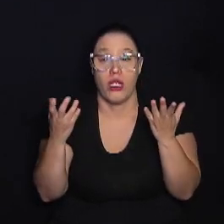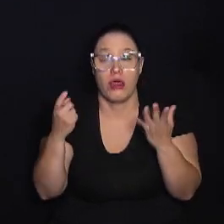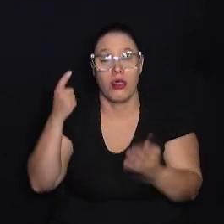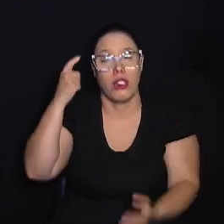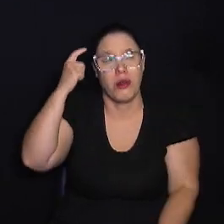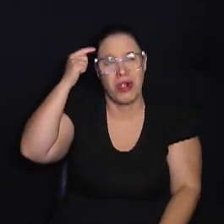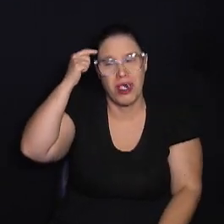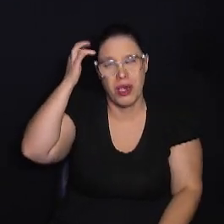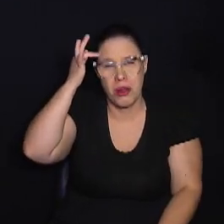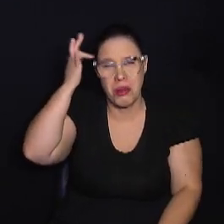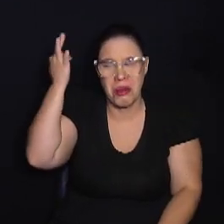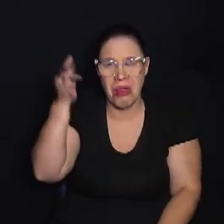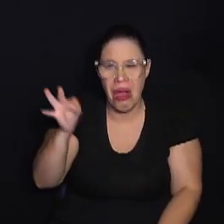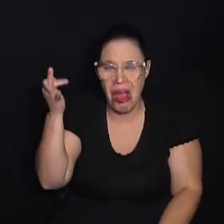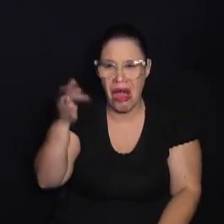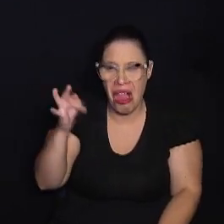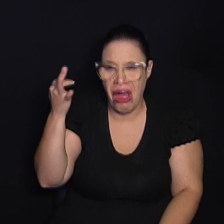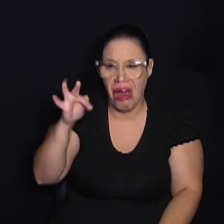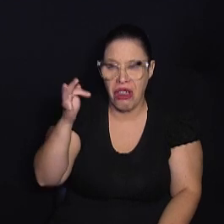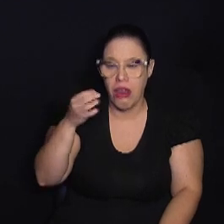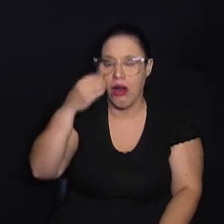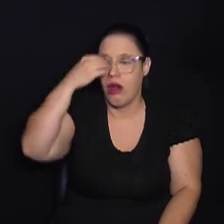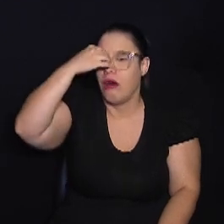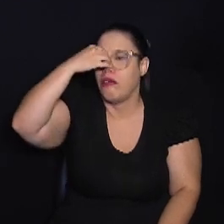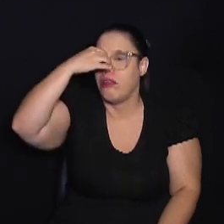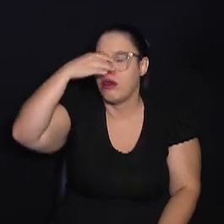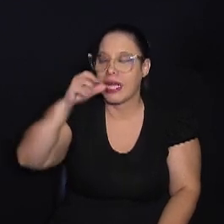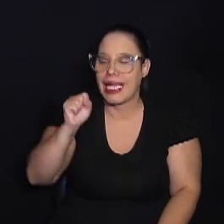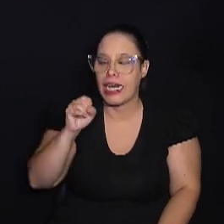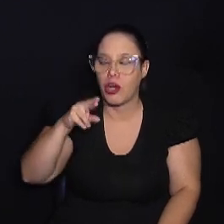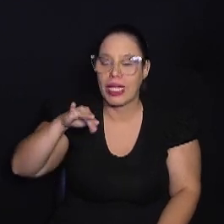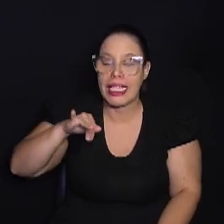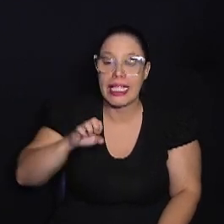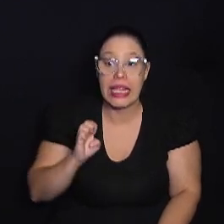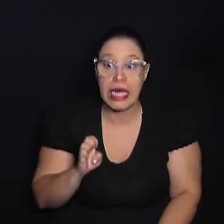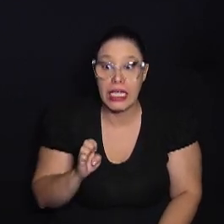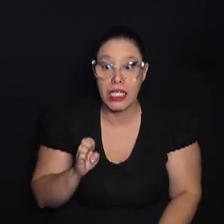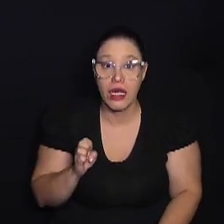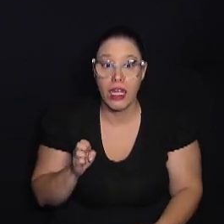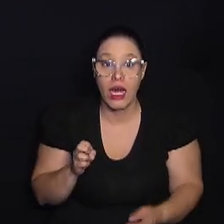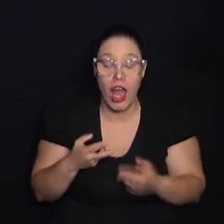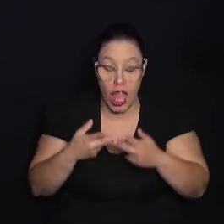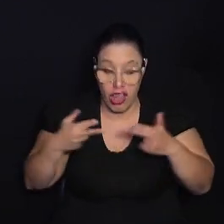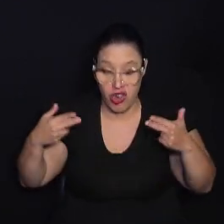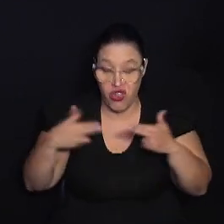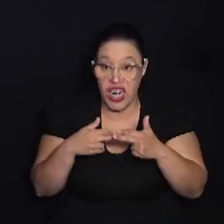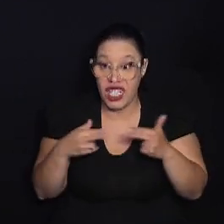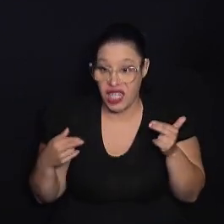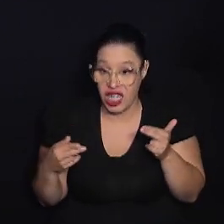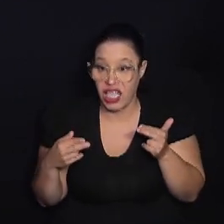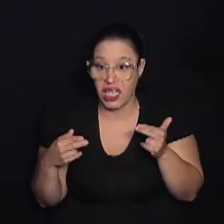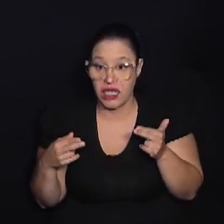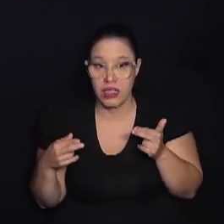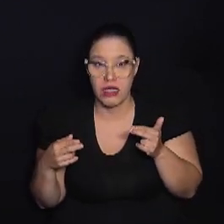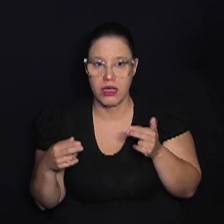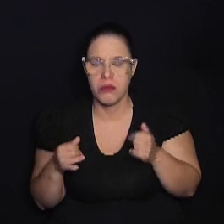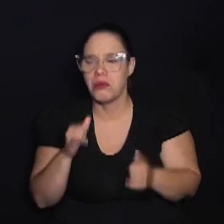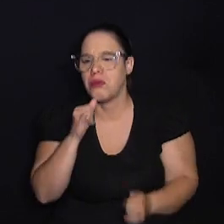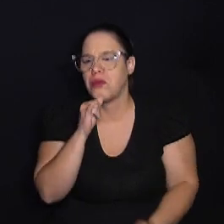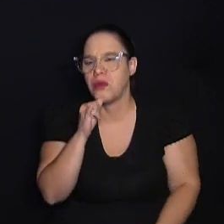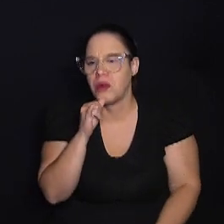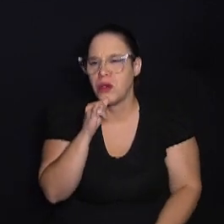enxaqueca ou uma sinusite, né, bem forte, assim, como que ela pode diferenciar isso de, por exemplo, será